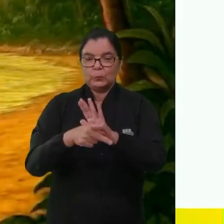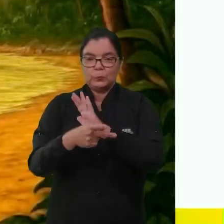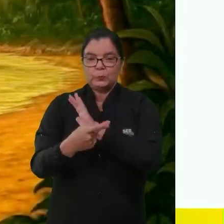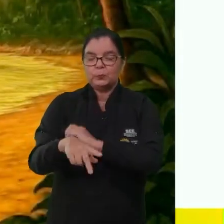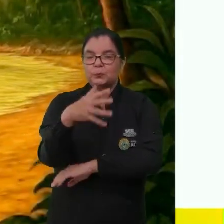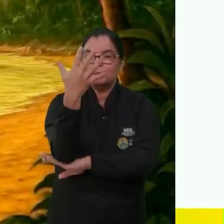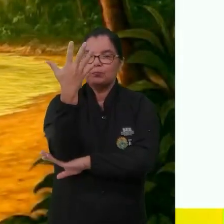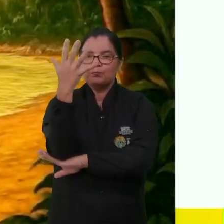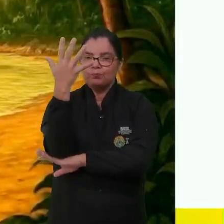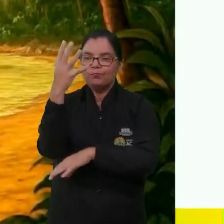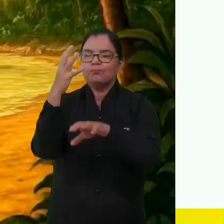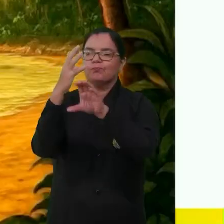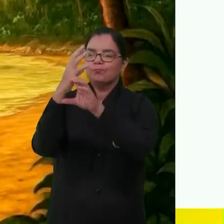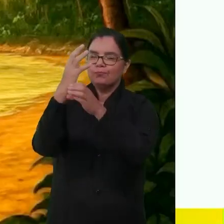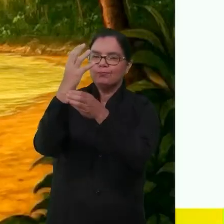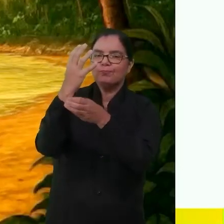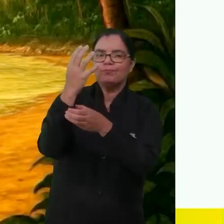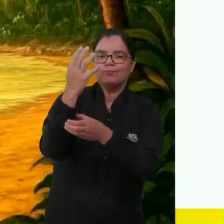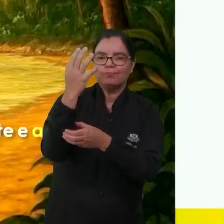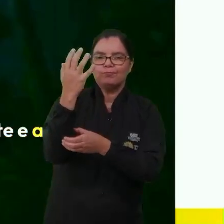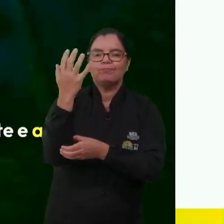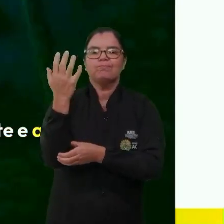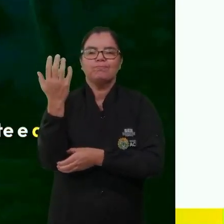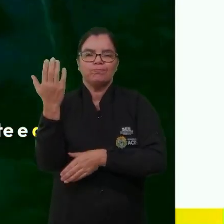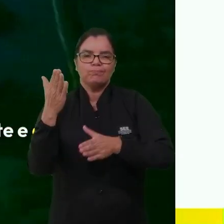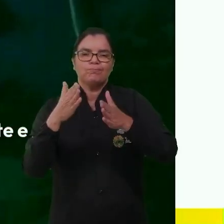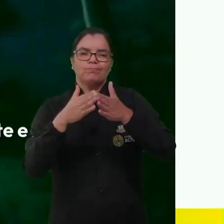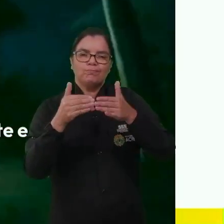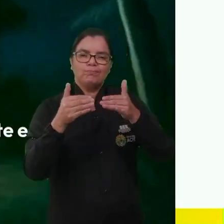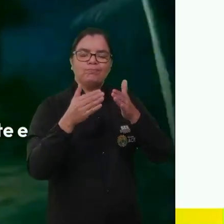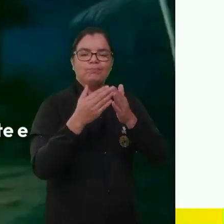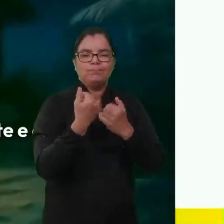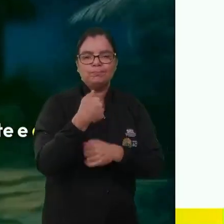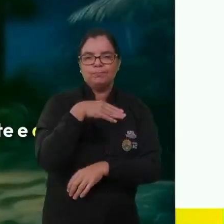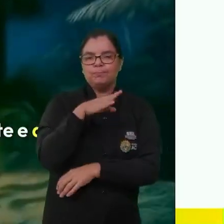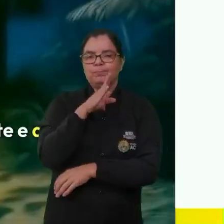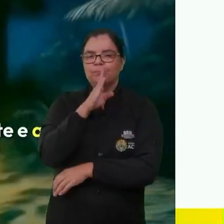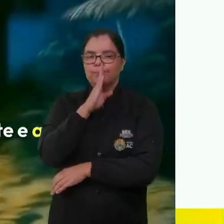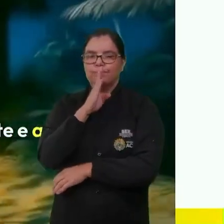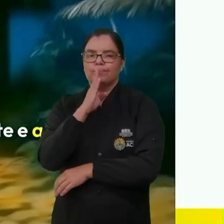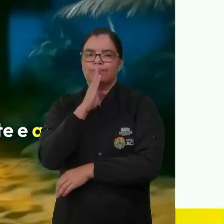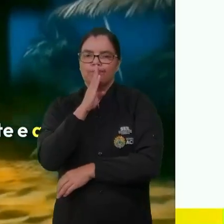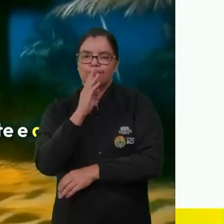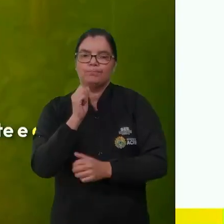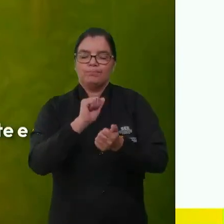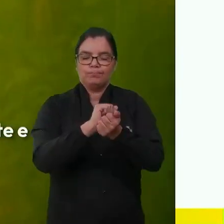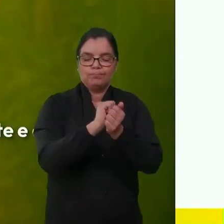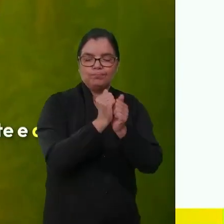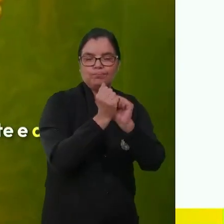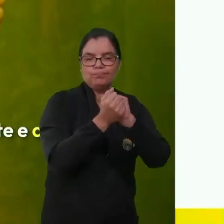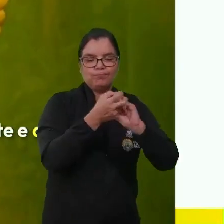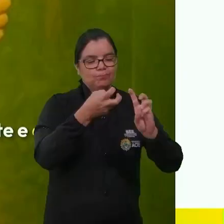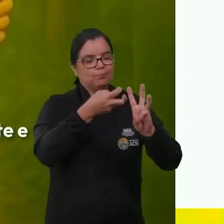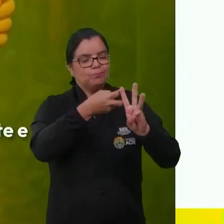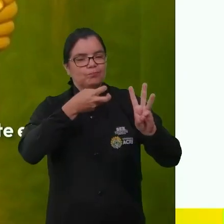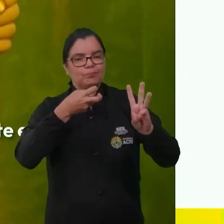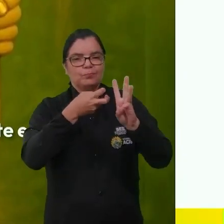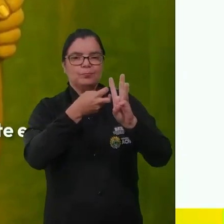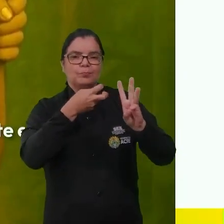o coqueiro ainda murmura, mas guarda um silêncio final. Índia dos lábios de